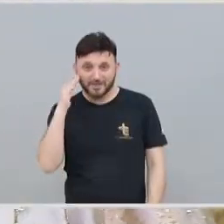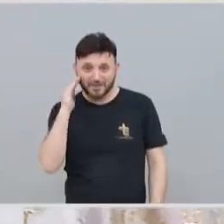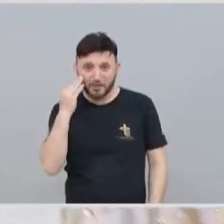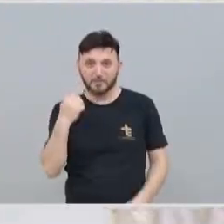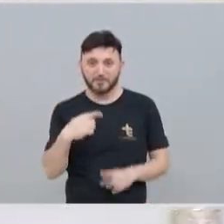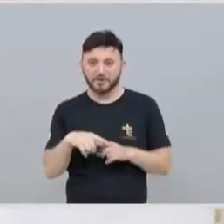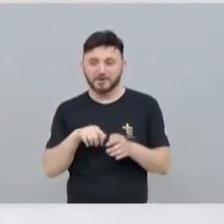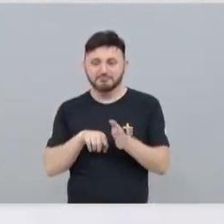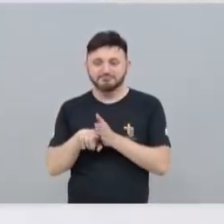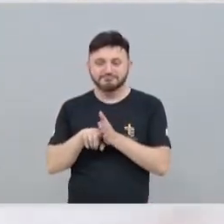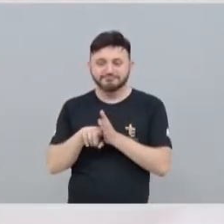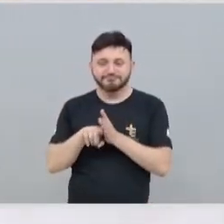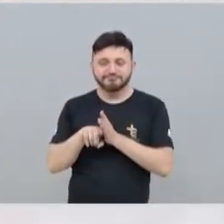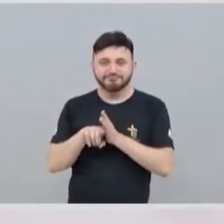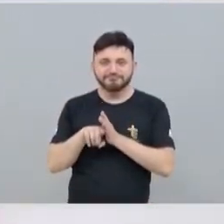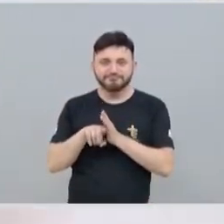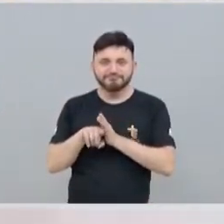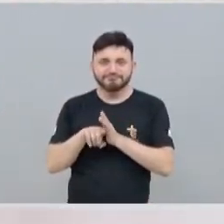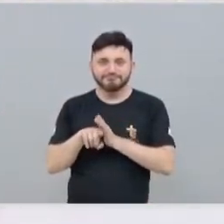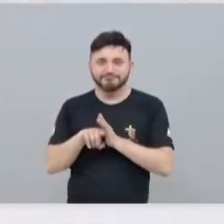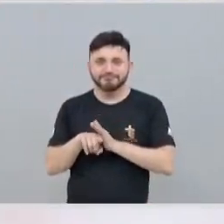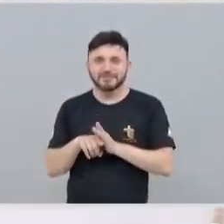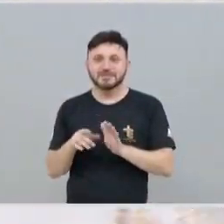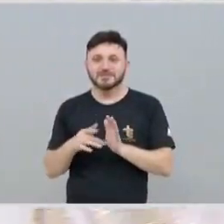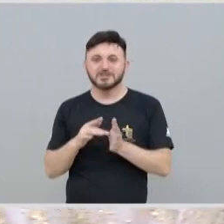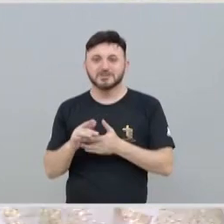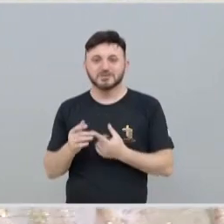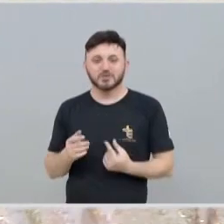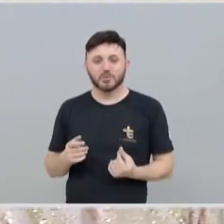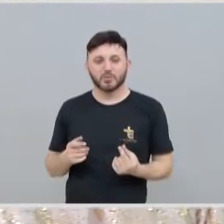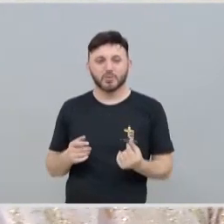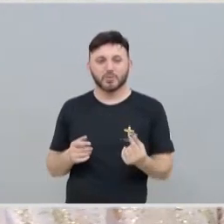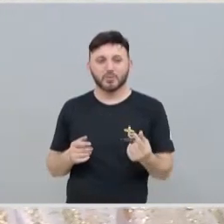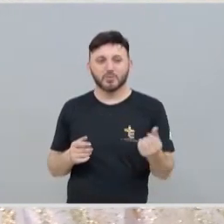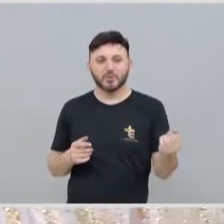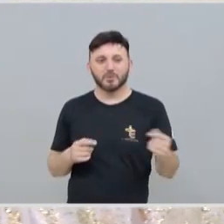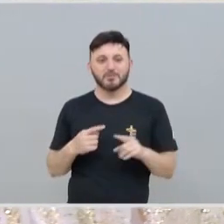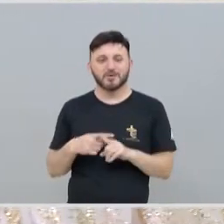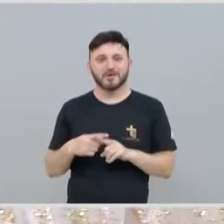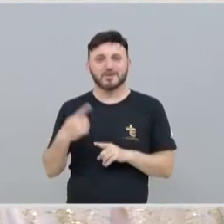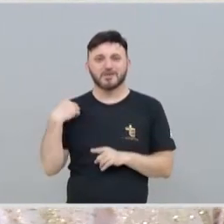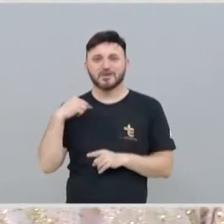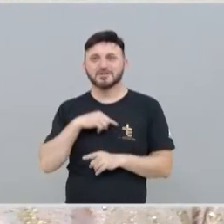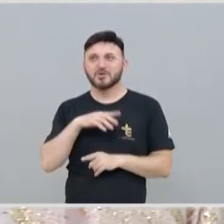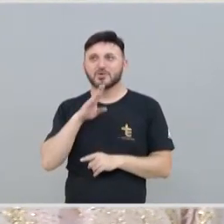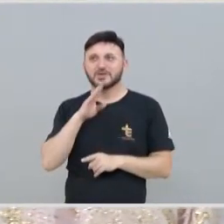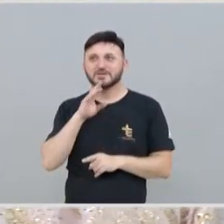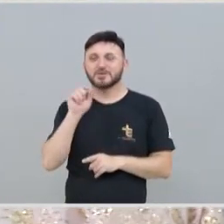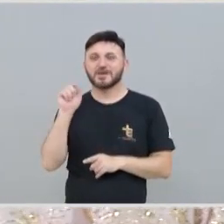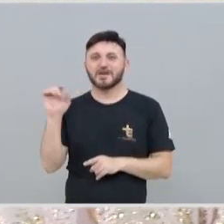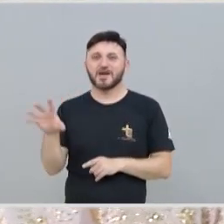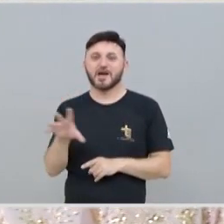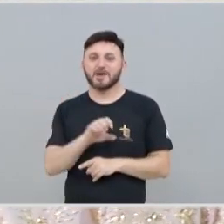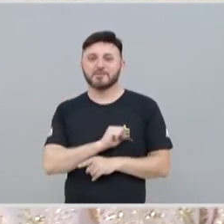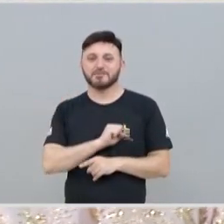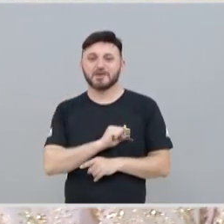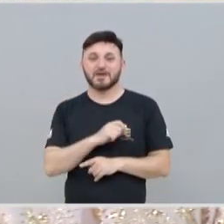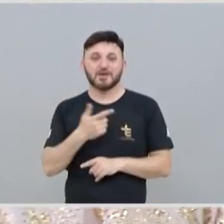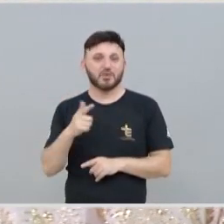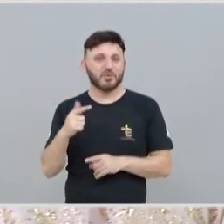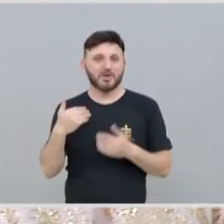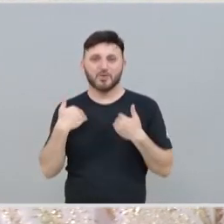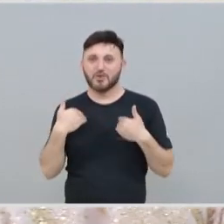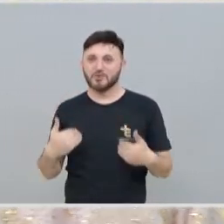na eternidade nós reconheceremos quem amamos mas não teremos o nosso corpo